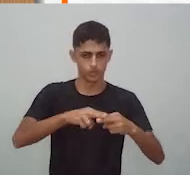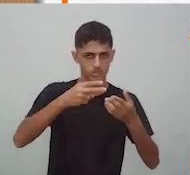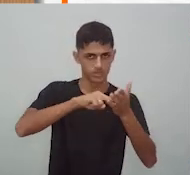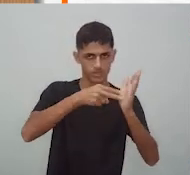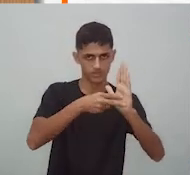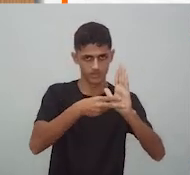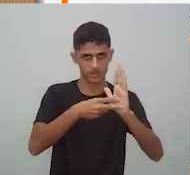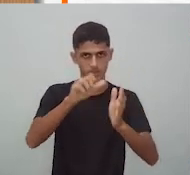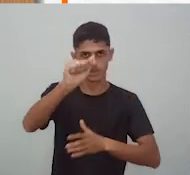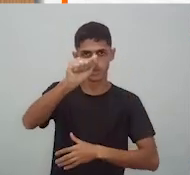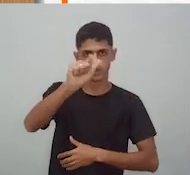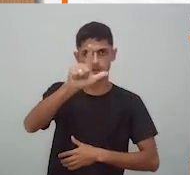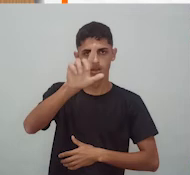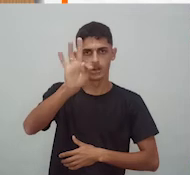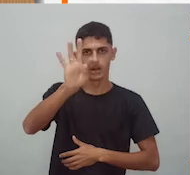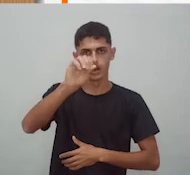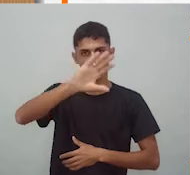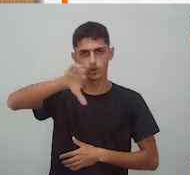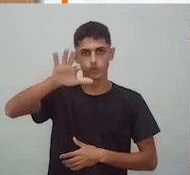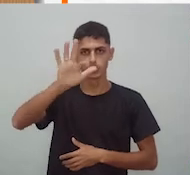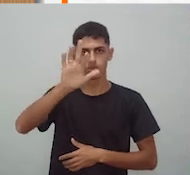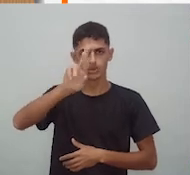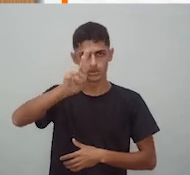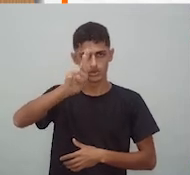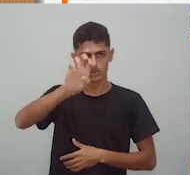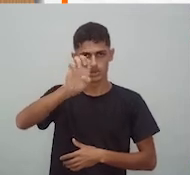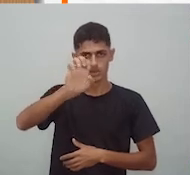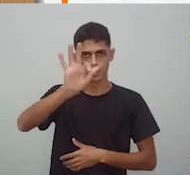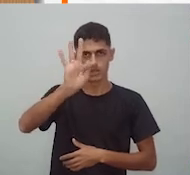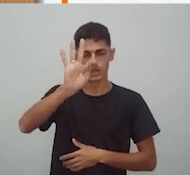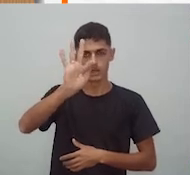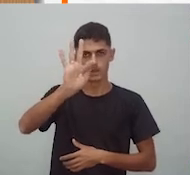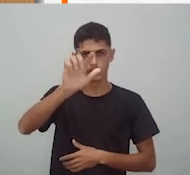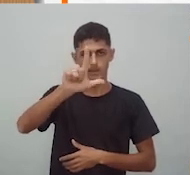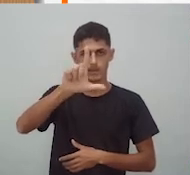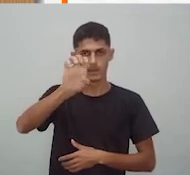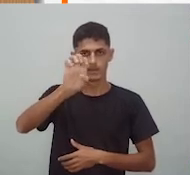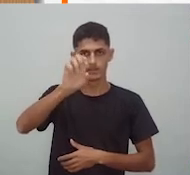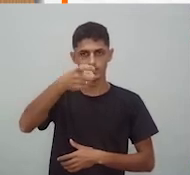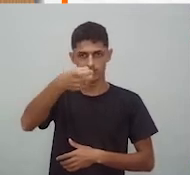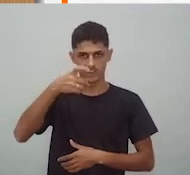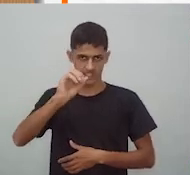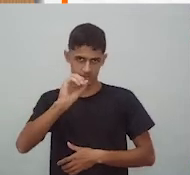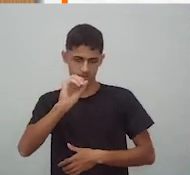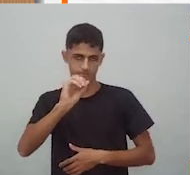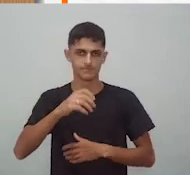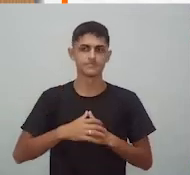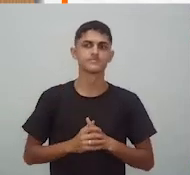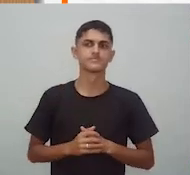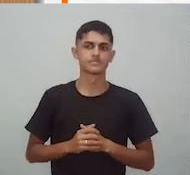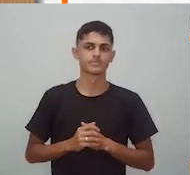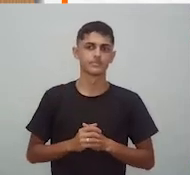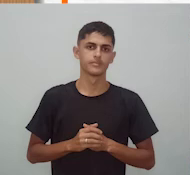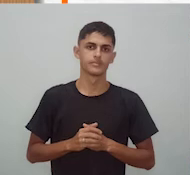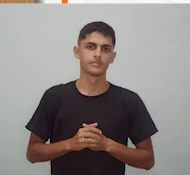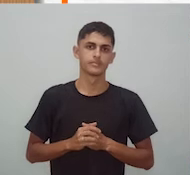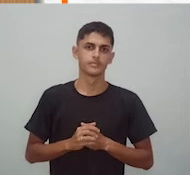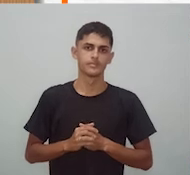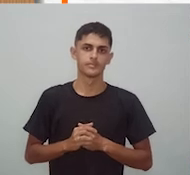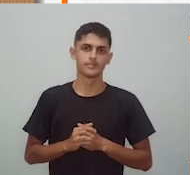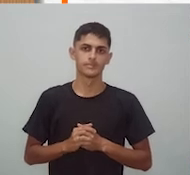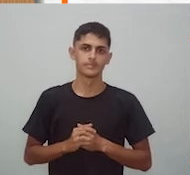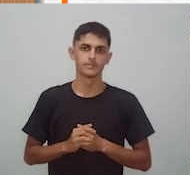autorreflexo, que é uma das funções realizadas pelo nosso sistema nervoso periférico, mais especificamente pelas partes